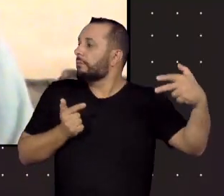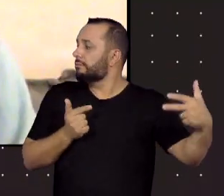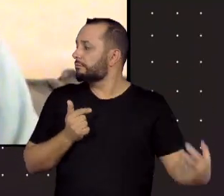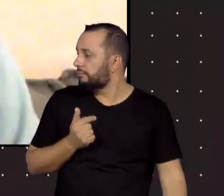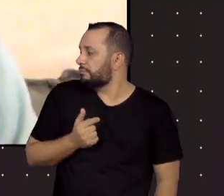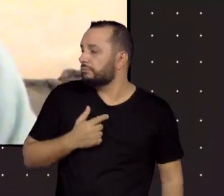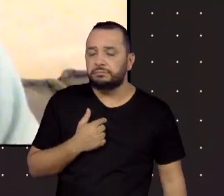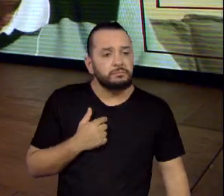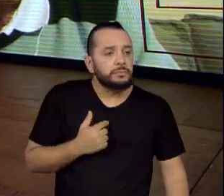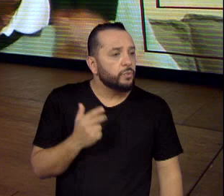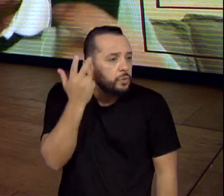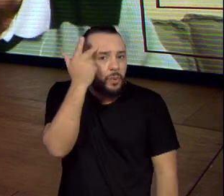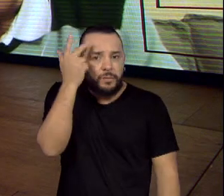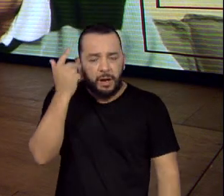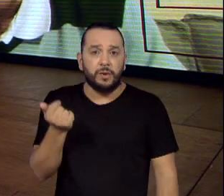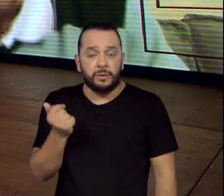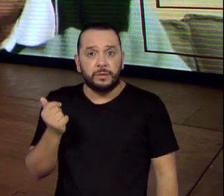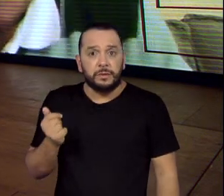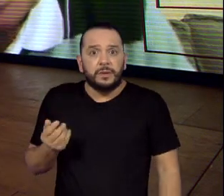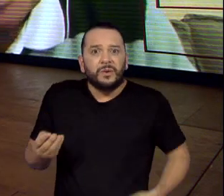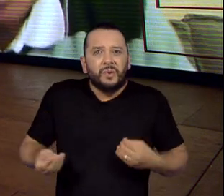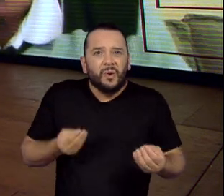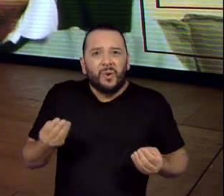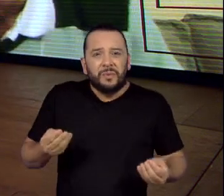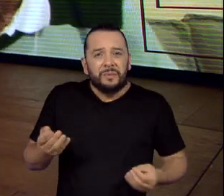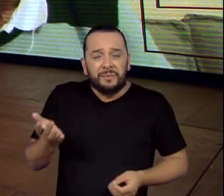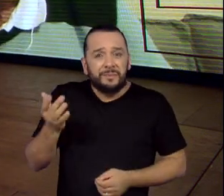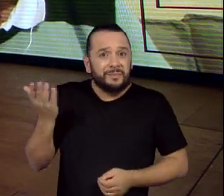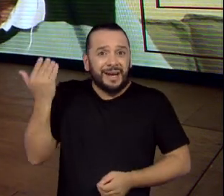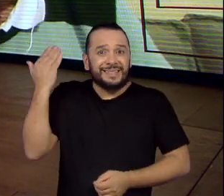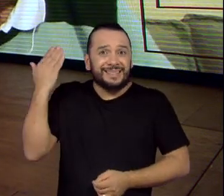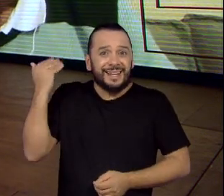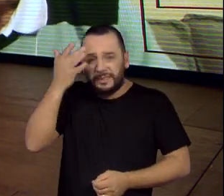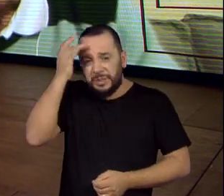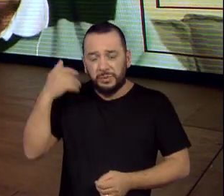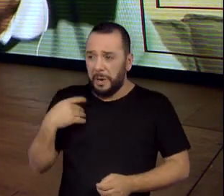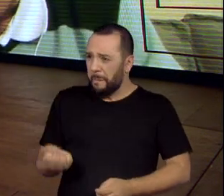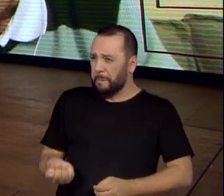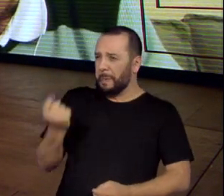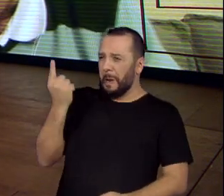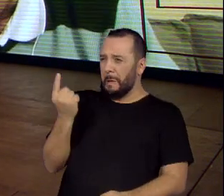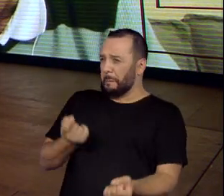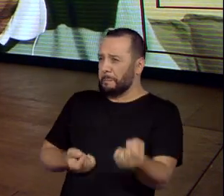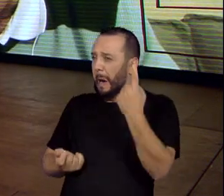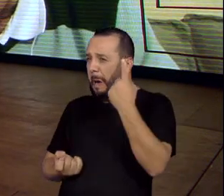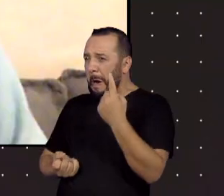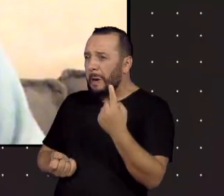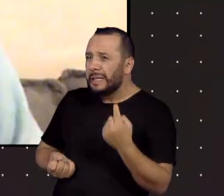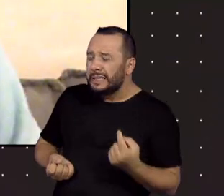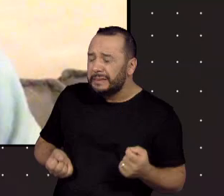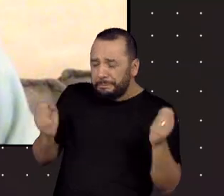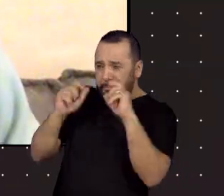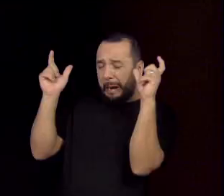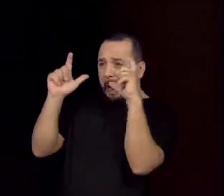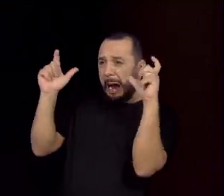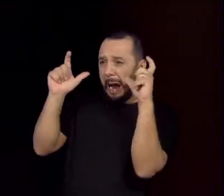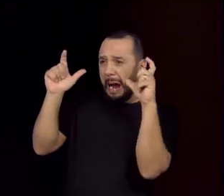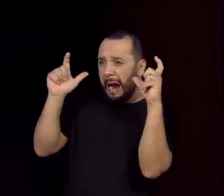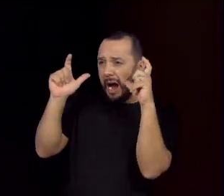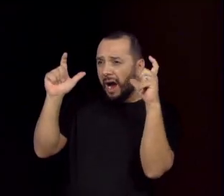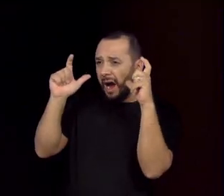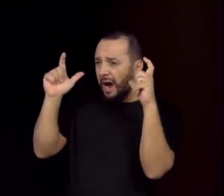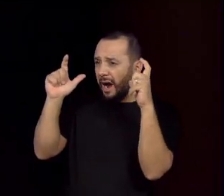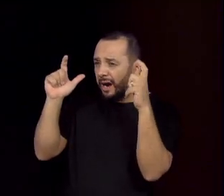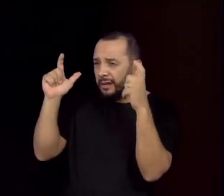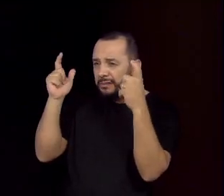A anormalidade se transformou em normalidade. É verdade. O que acontece no Brasil hoje em dia? A